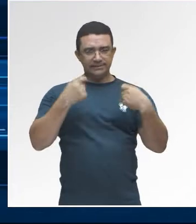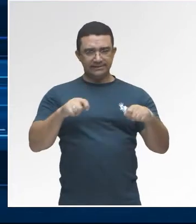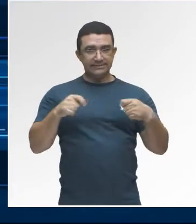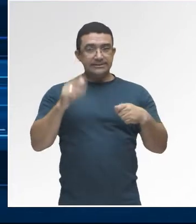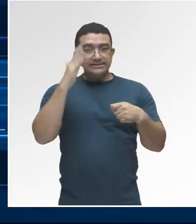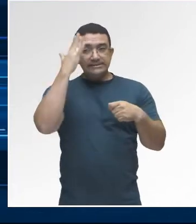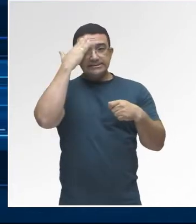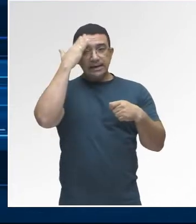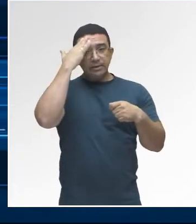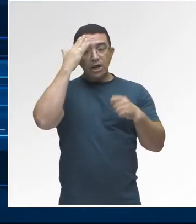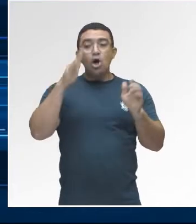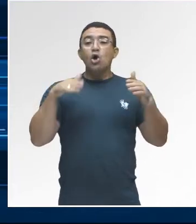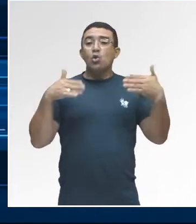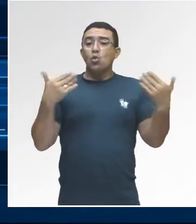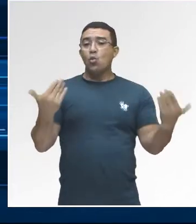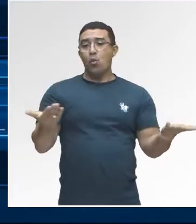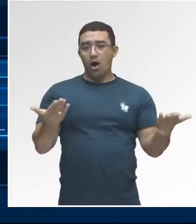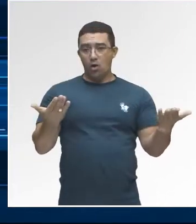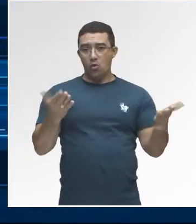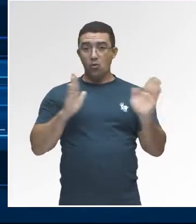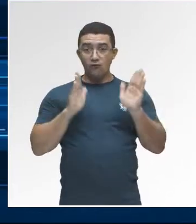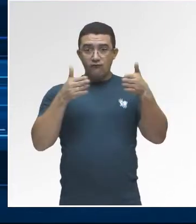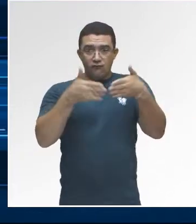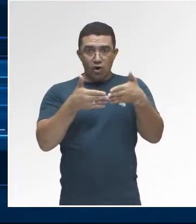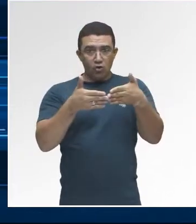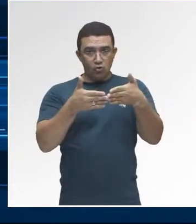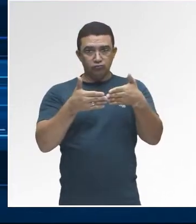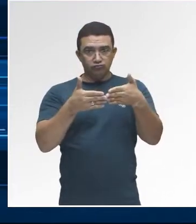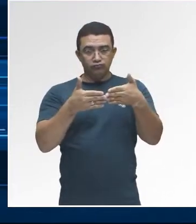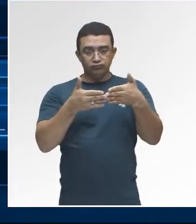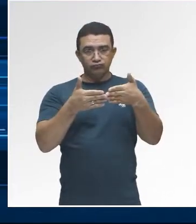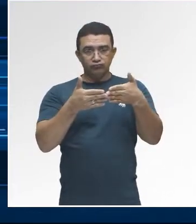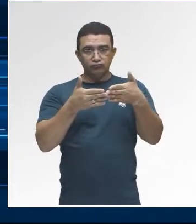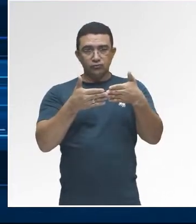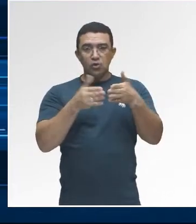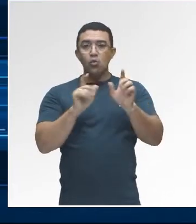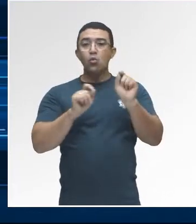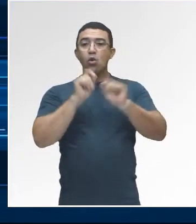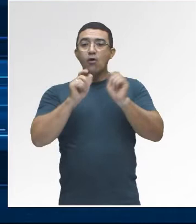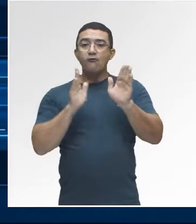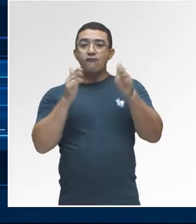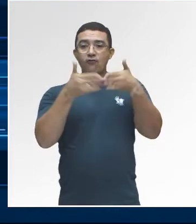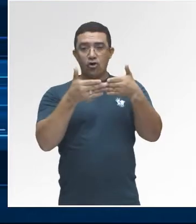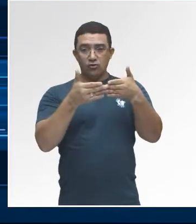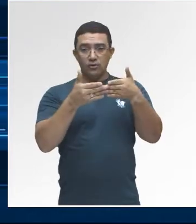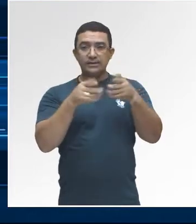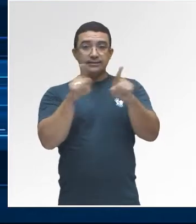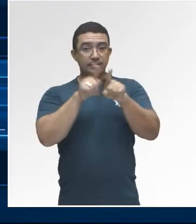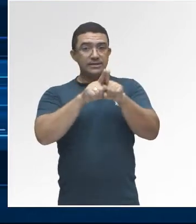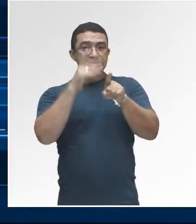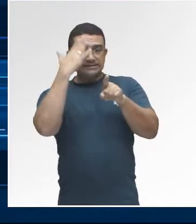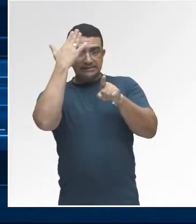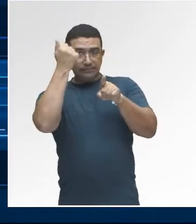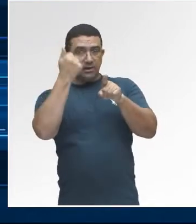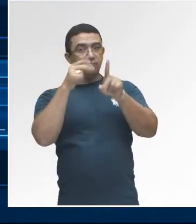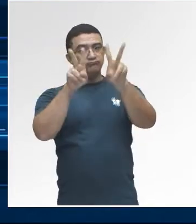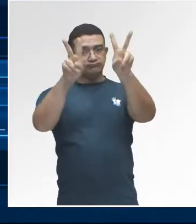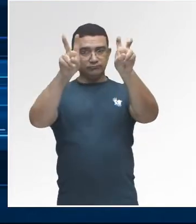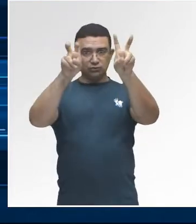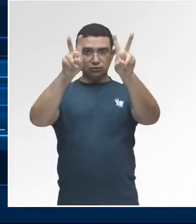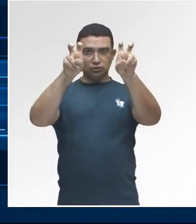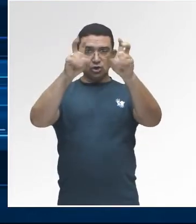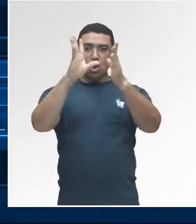a intenção ao ler o texto e conhecer o tipo de conteúdo a ser lido.